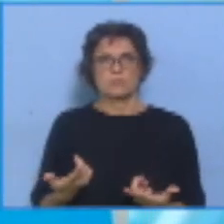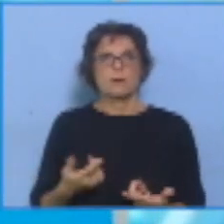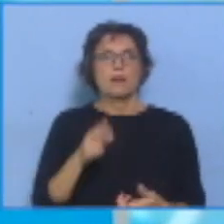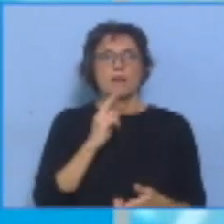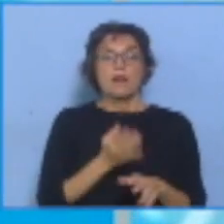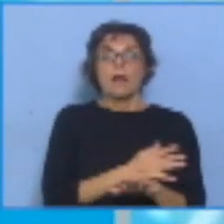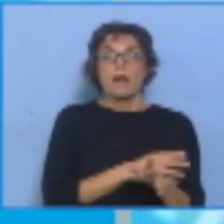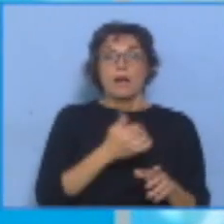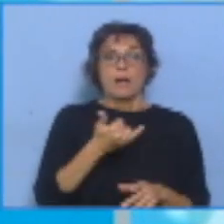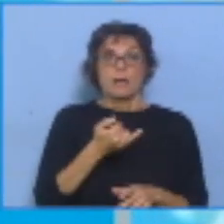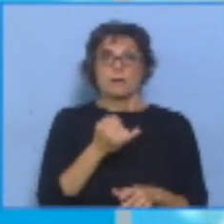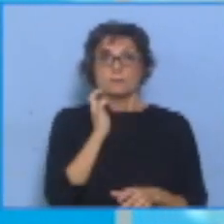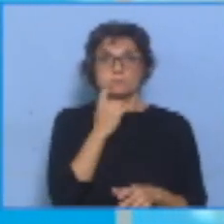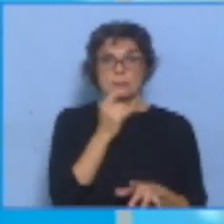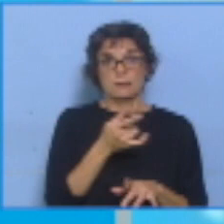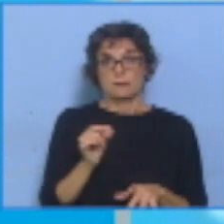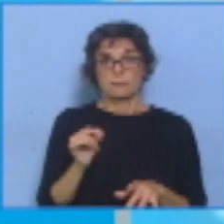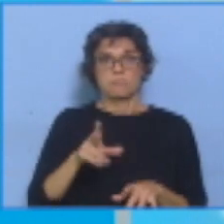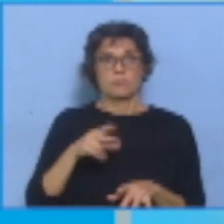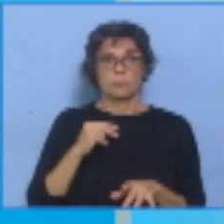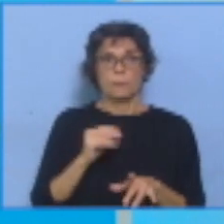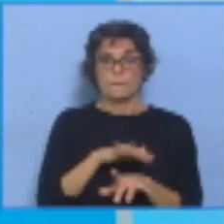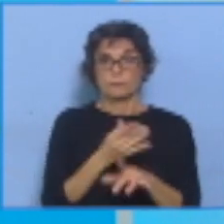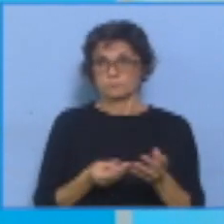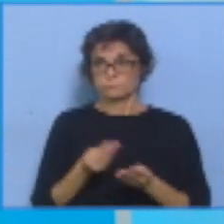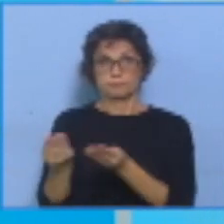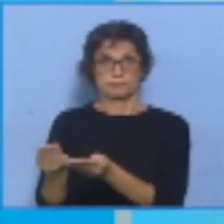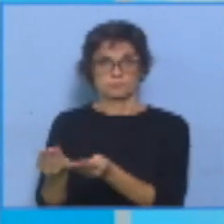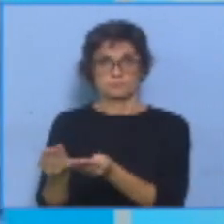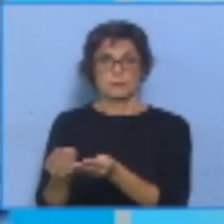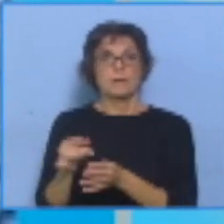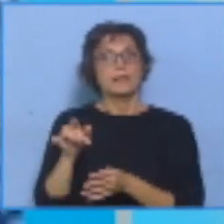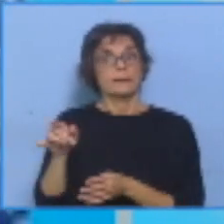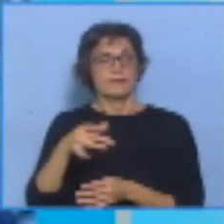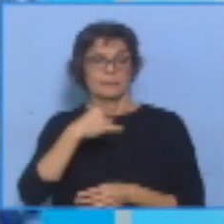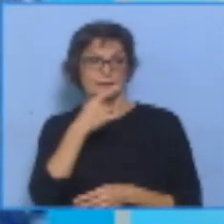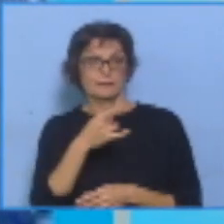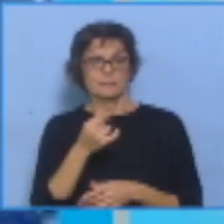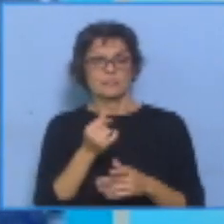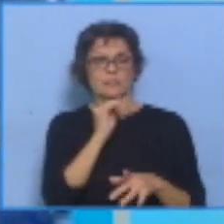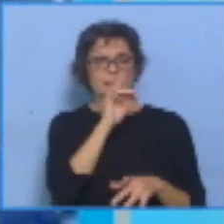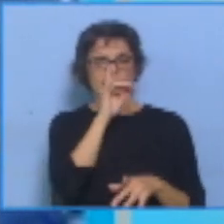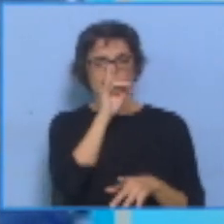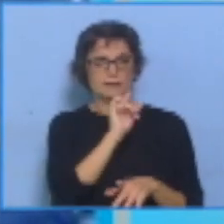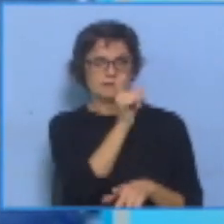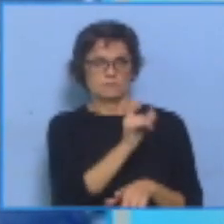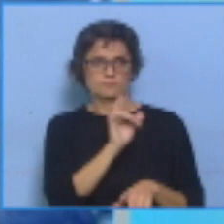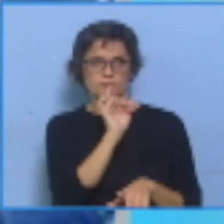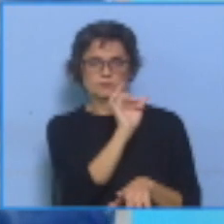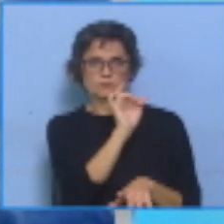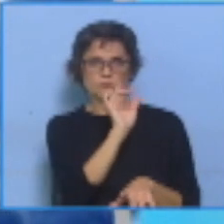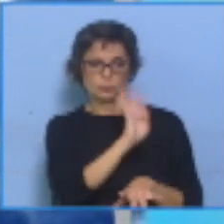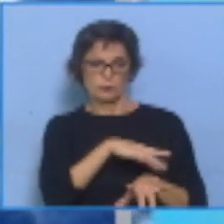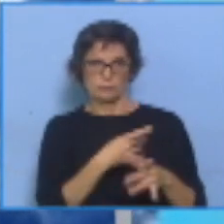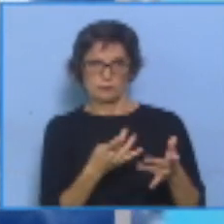antes do 25 de Abril, o prémio de poesia, ela diz que o poeta, mesmo aquele que se isola porque acha que essa é a melhor maneira